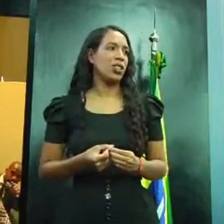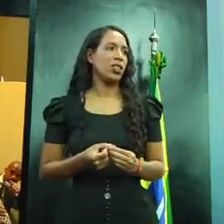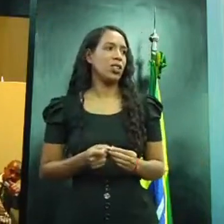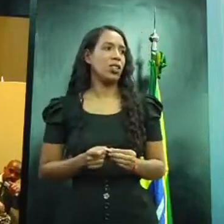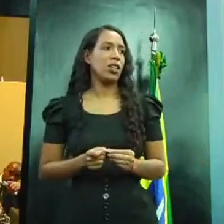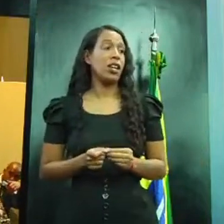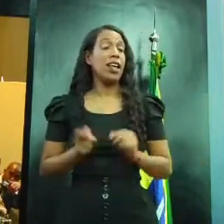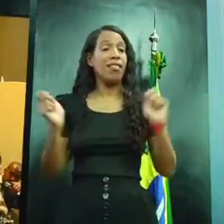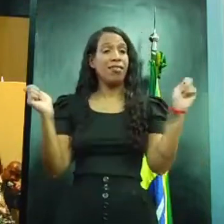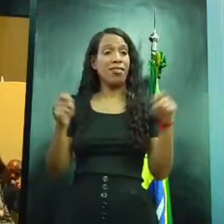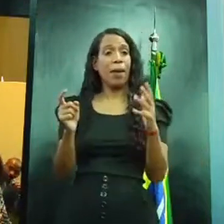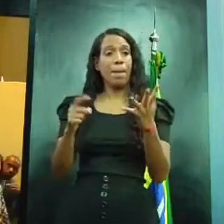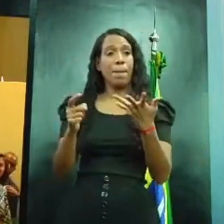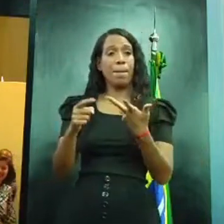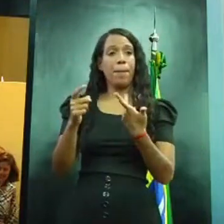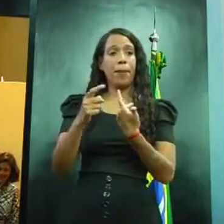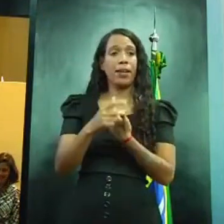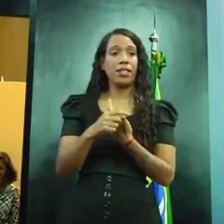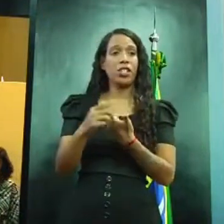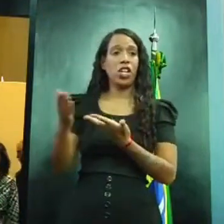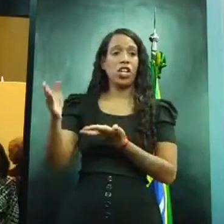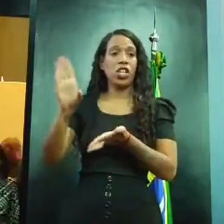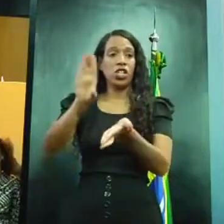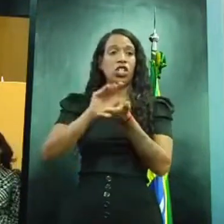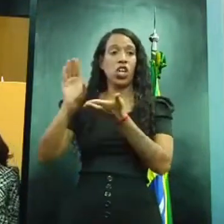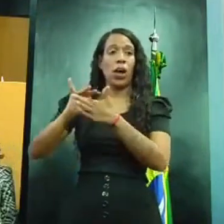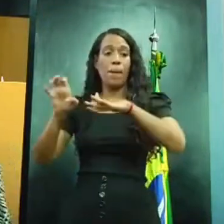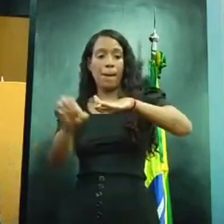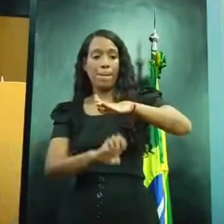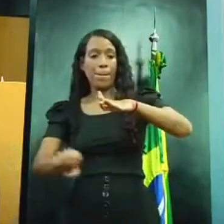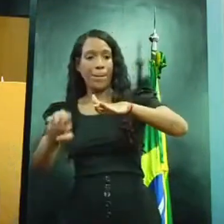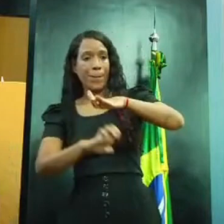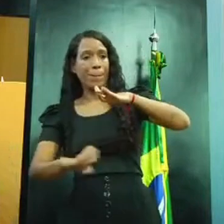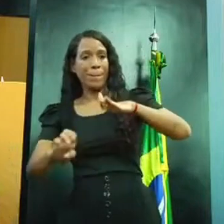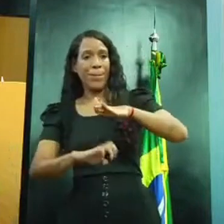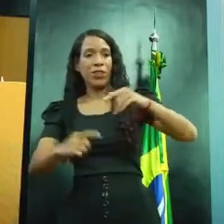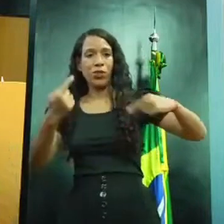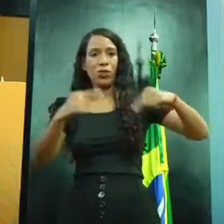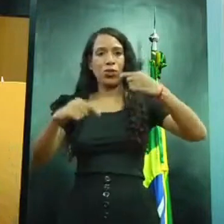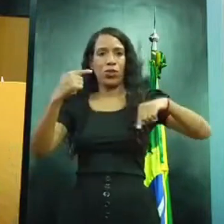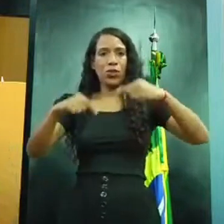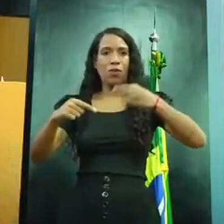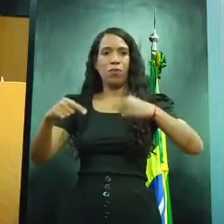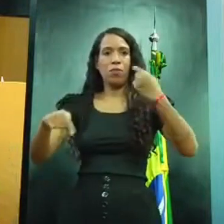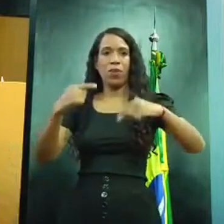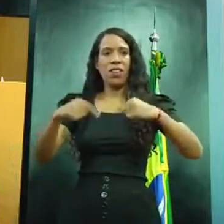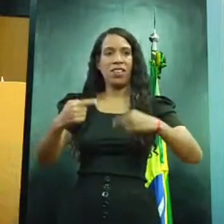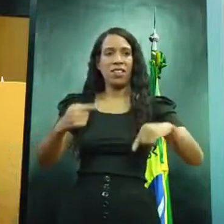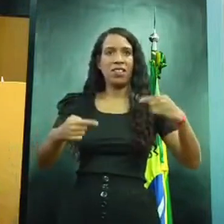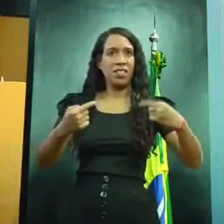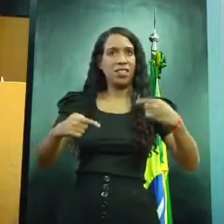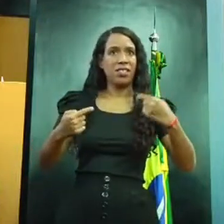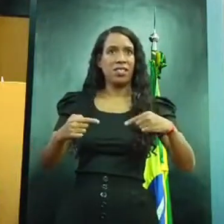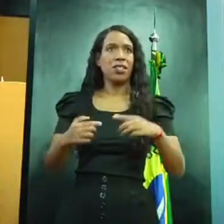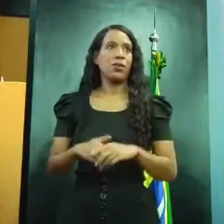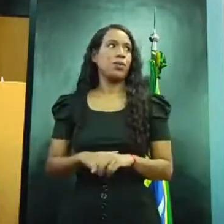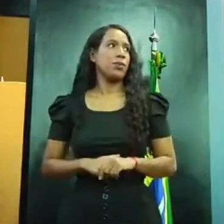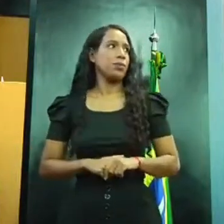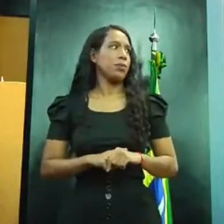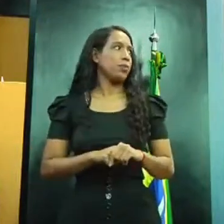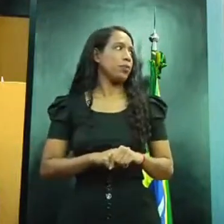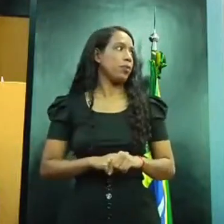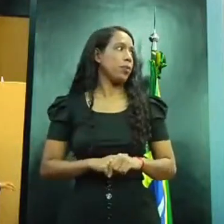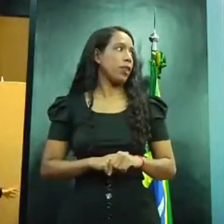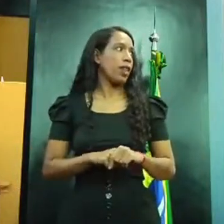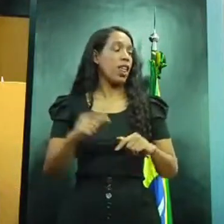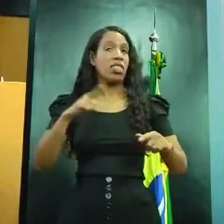com possibilidades imensas de atrair empresas nesse momento de debate sobre a transição energética no mundo. Nós